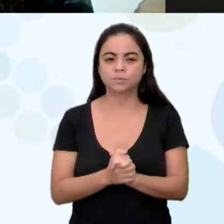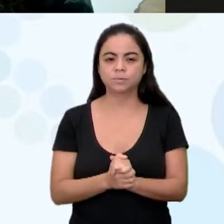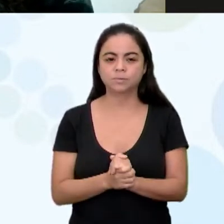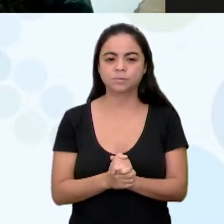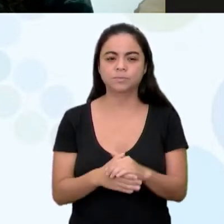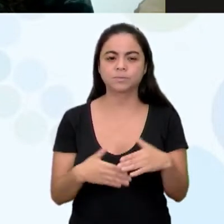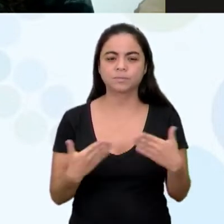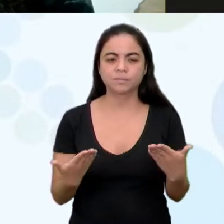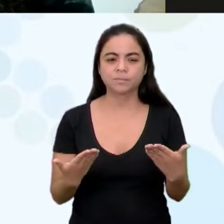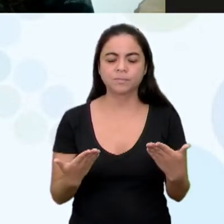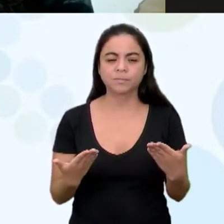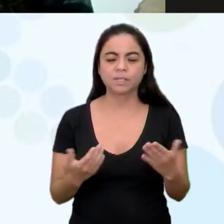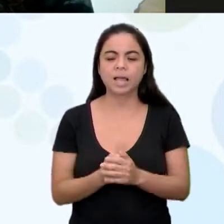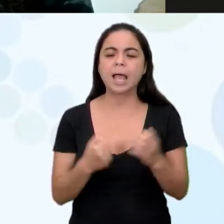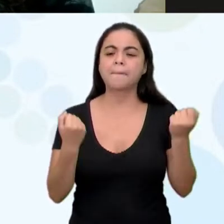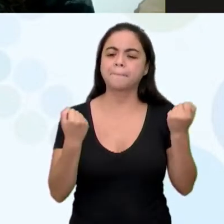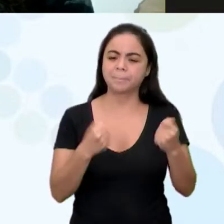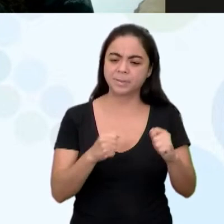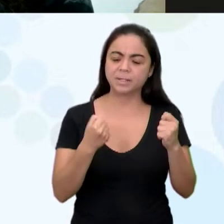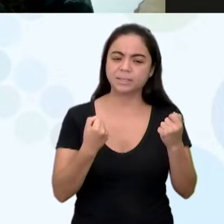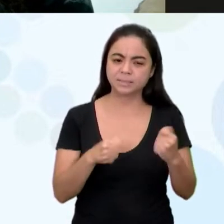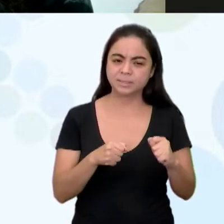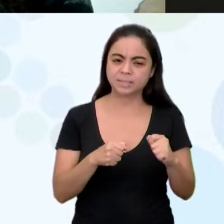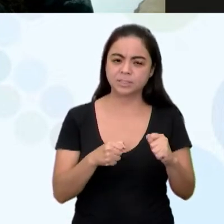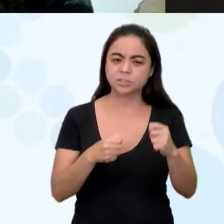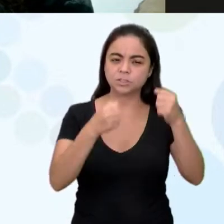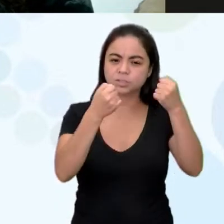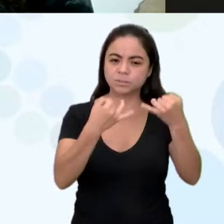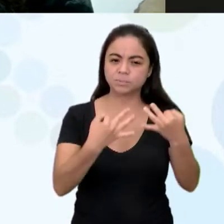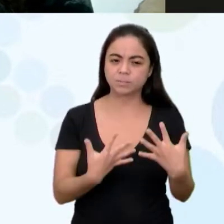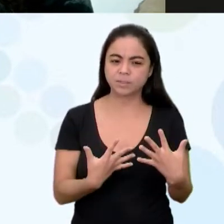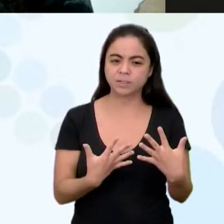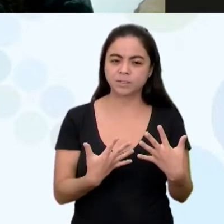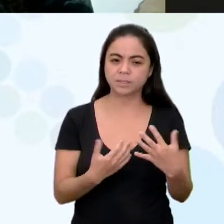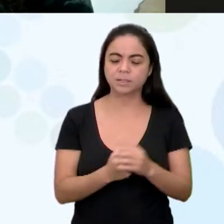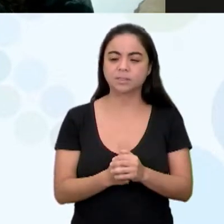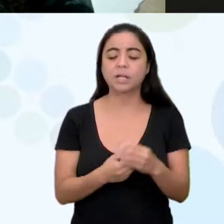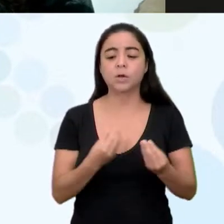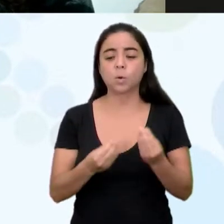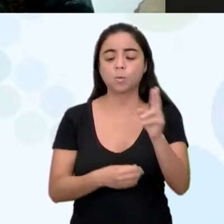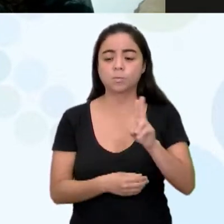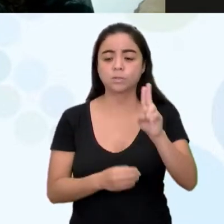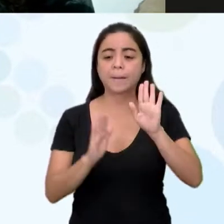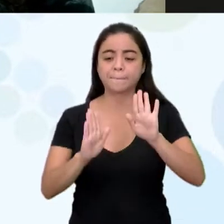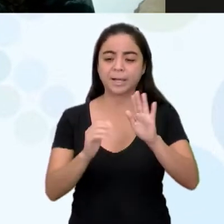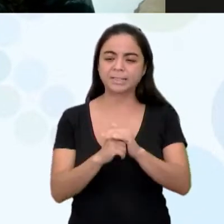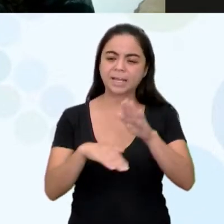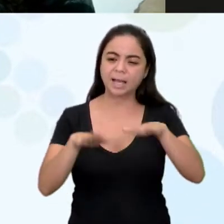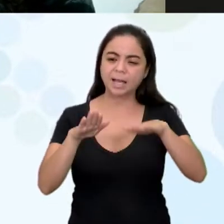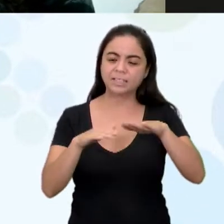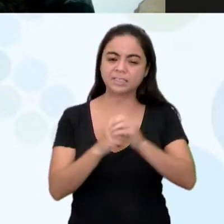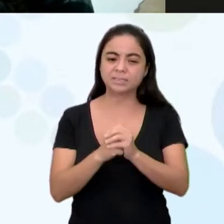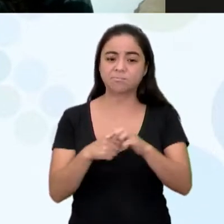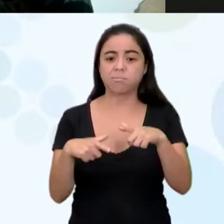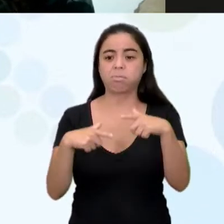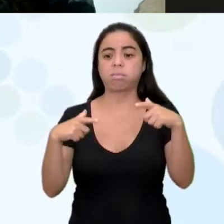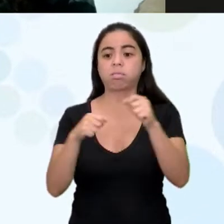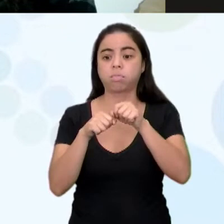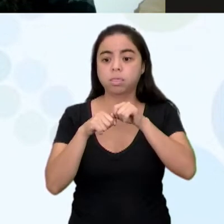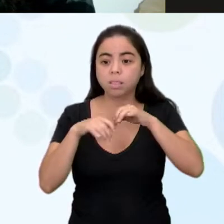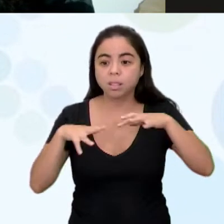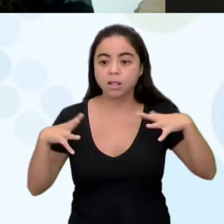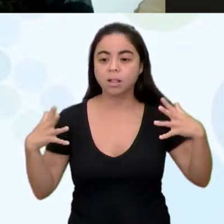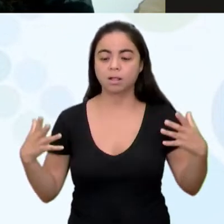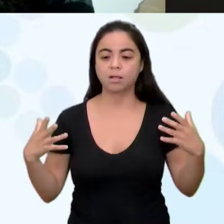a sua necessidade de falar, quer dizer, a liberdade de expressão, é isso que eu queria usar, mas que às vezes exagera, extrapola o limite